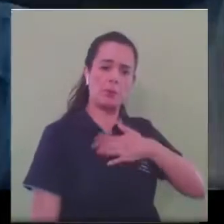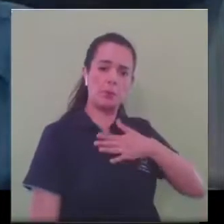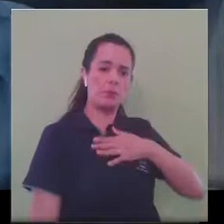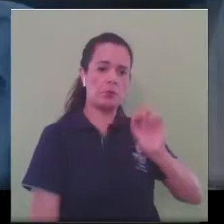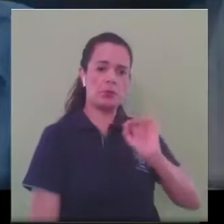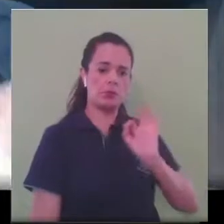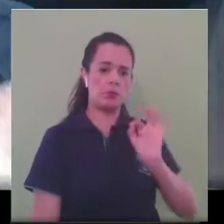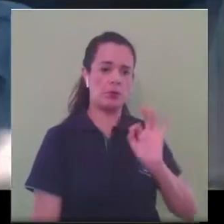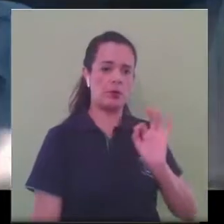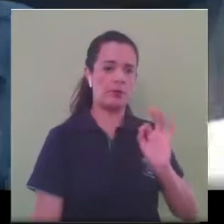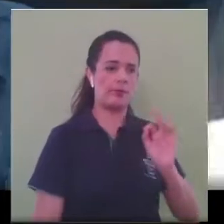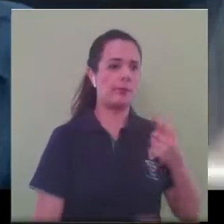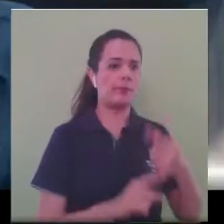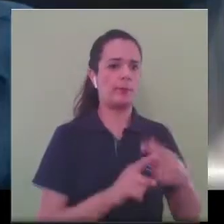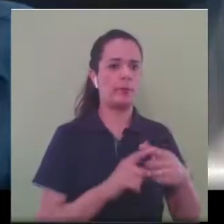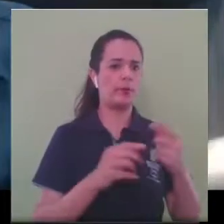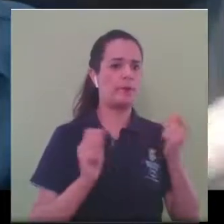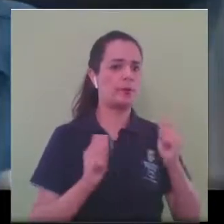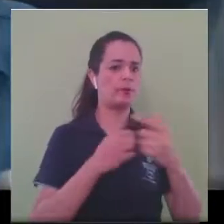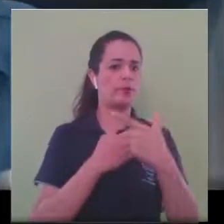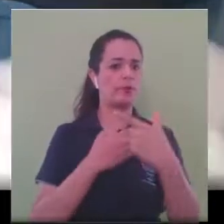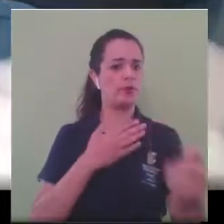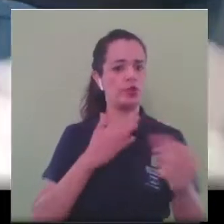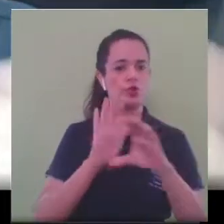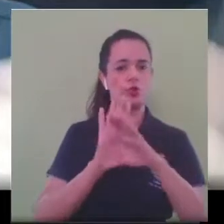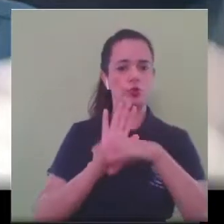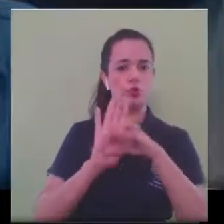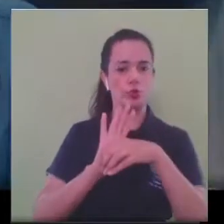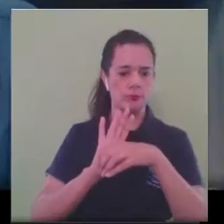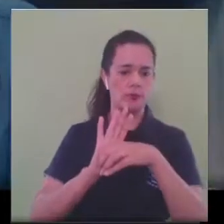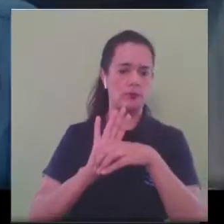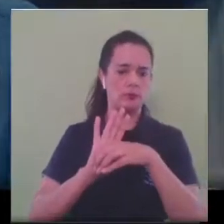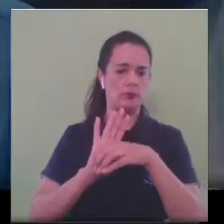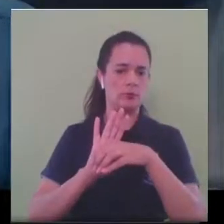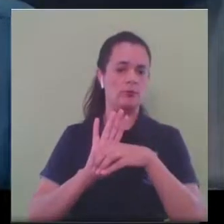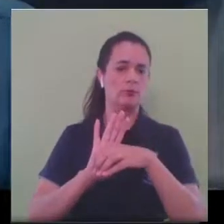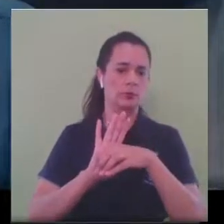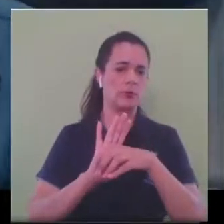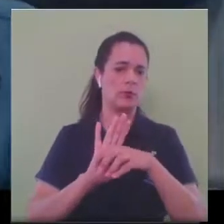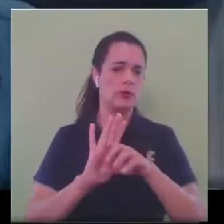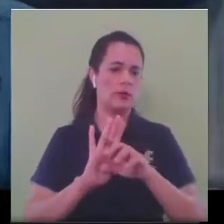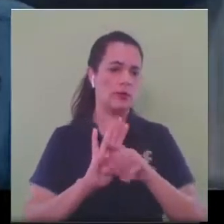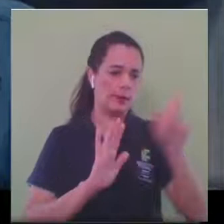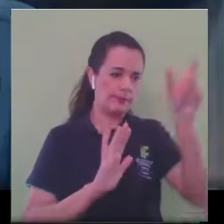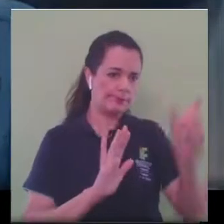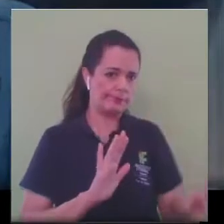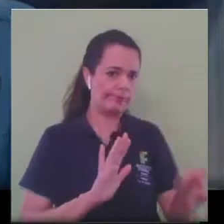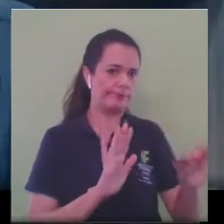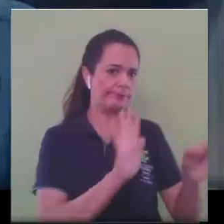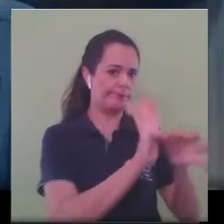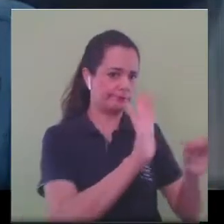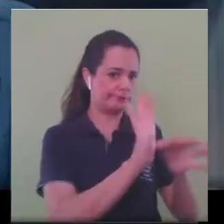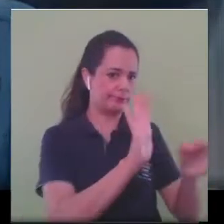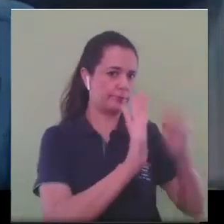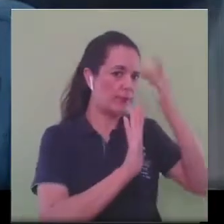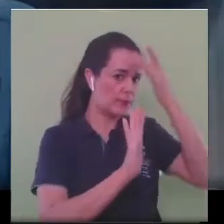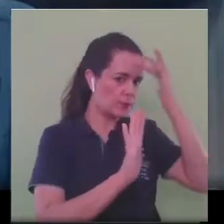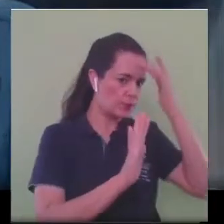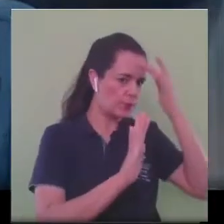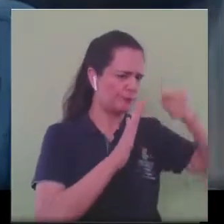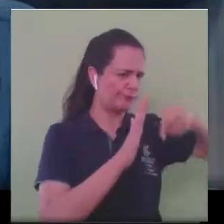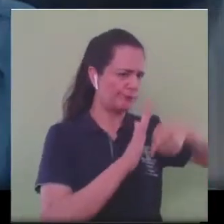de estarmos fugindo do conceito que é mais comum aos críticos literários, aos estudiosos. Então, em